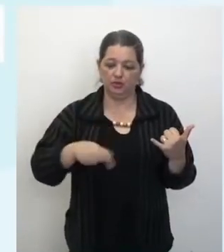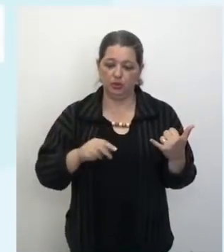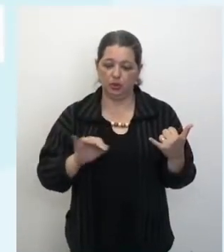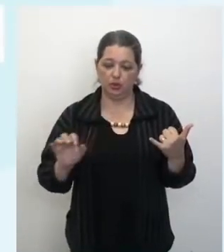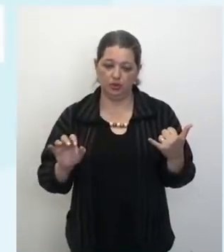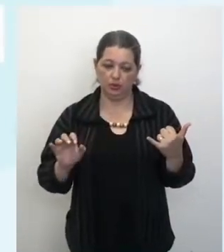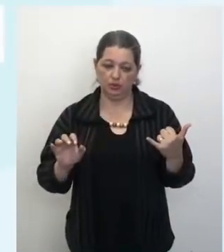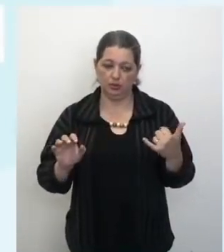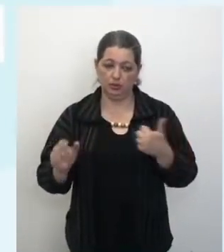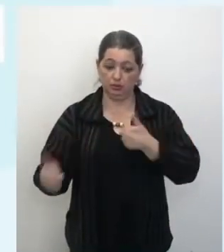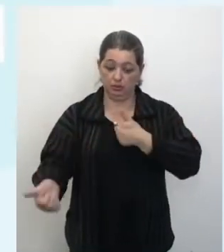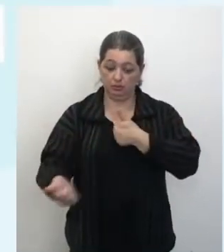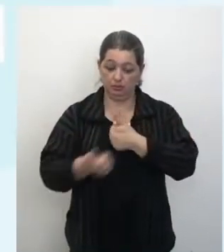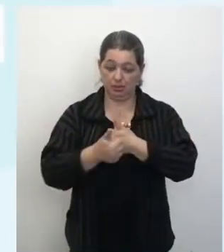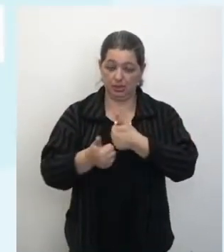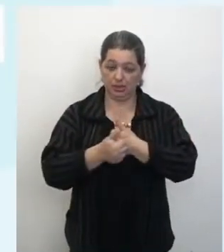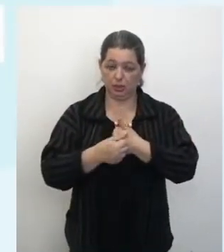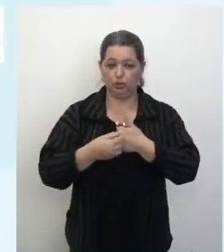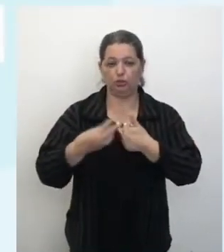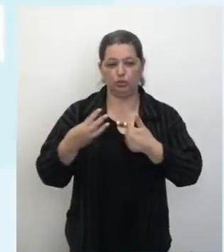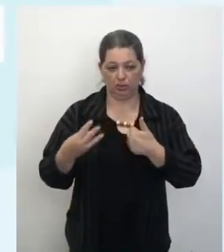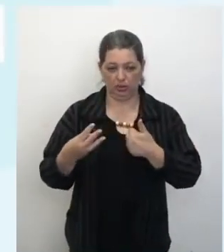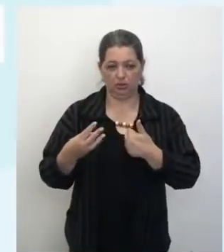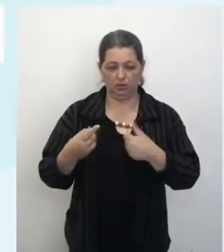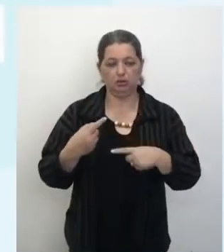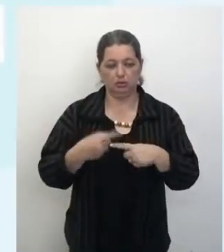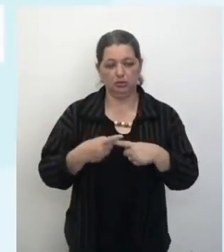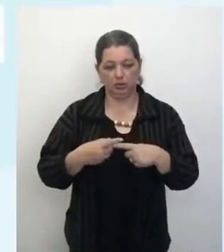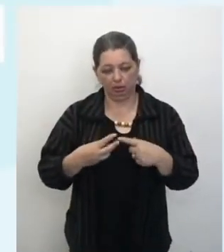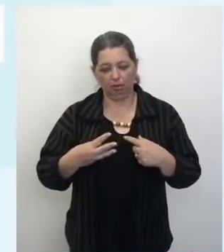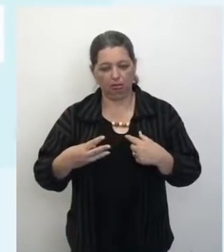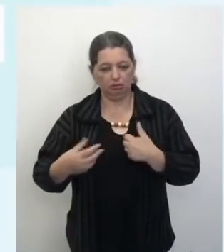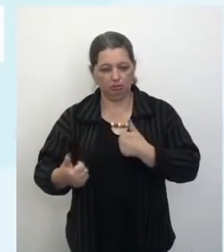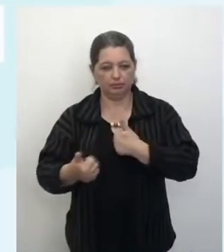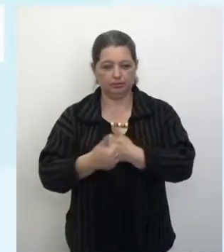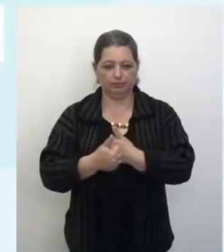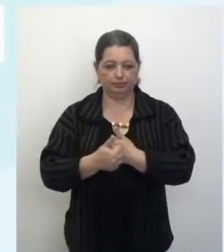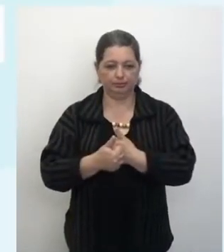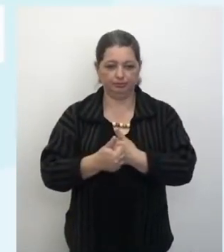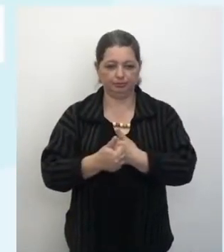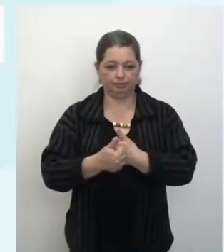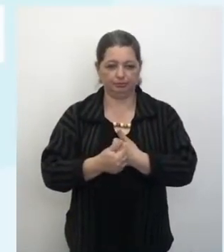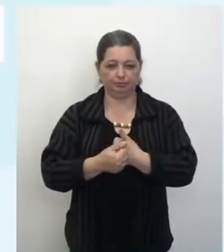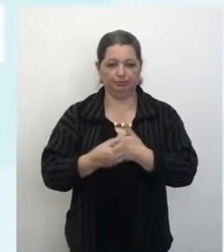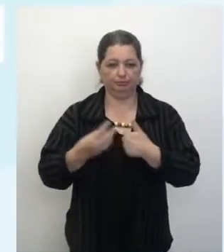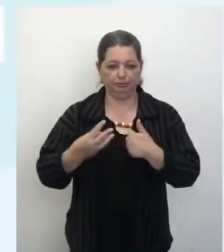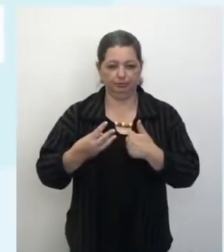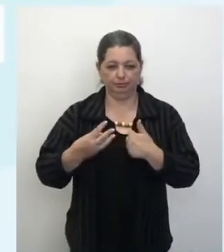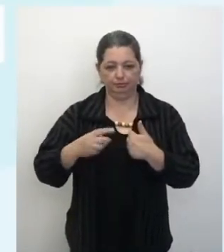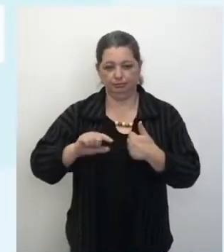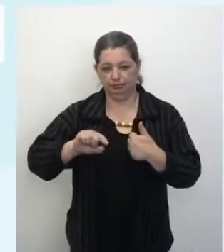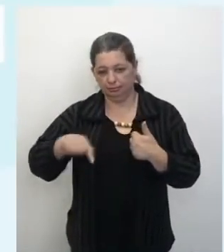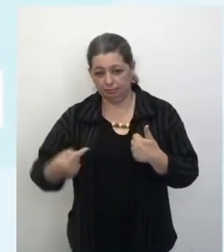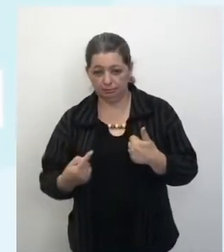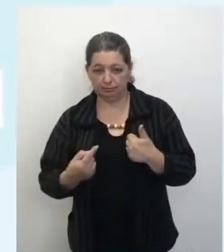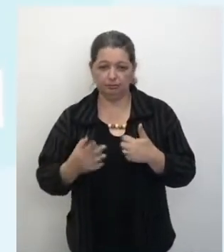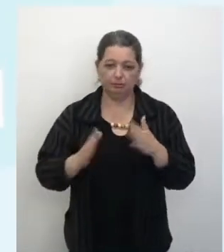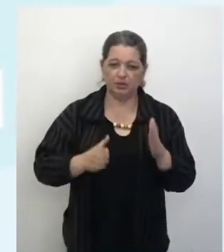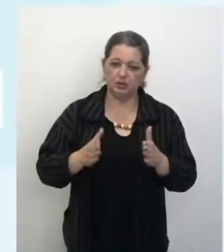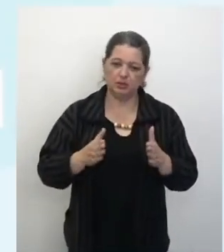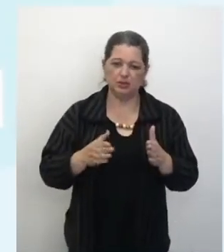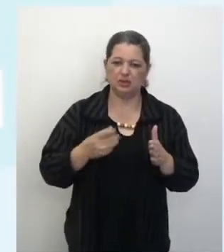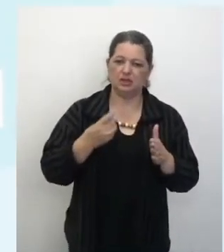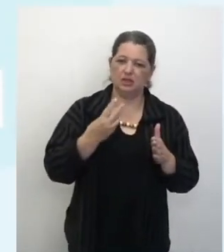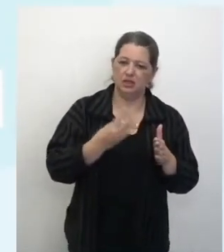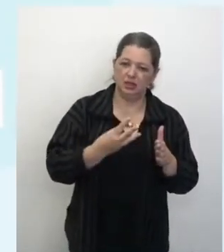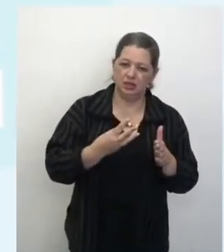vou pôr ele próximo aqui do 3, porque ele está mais próximo do 3. Então, aqui, aproximadamente, é o raiz de 10, entre o 3 e o 4,